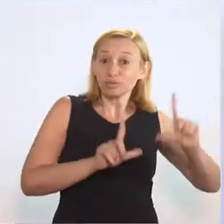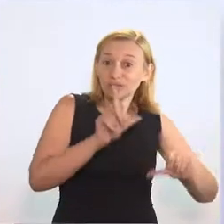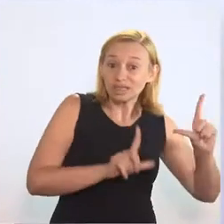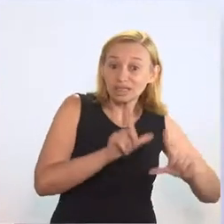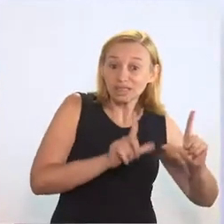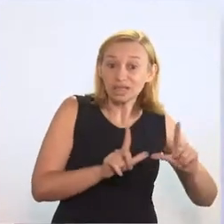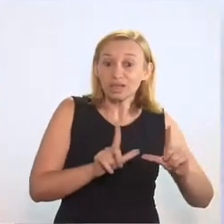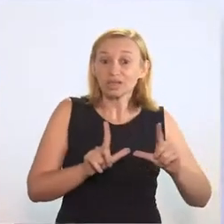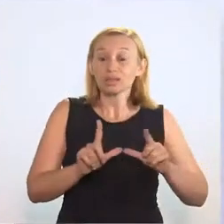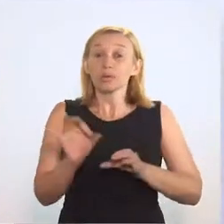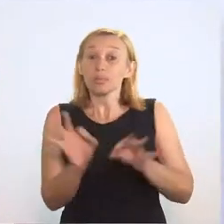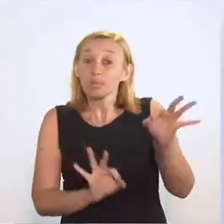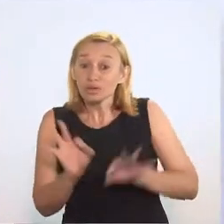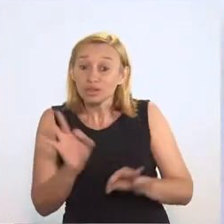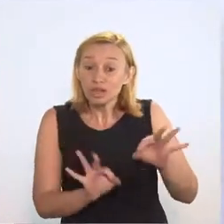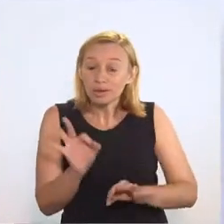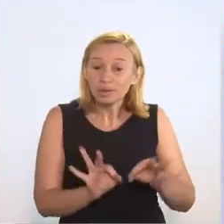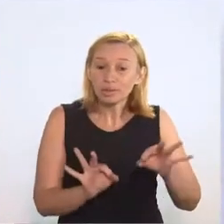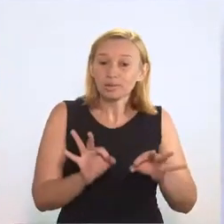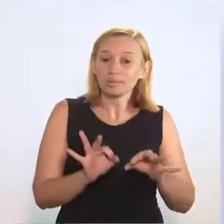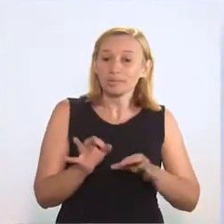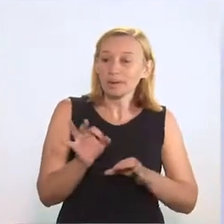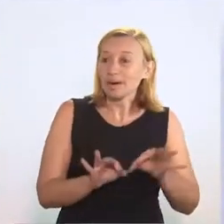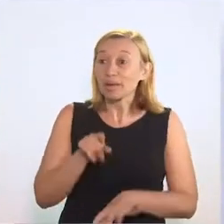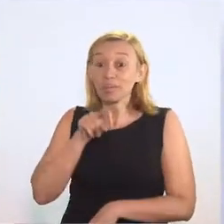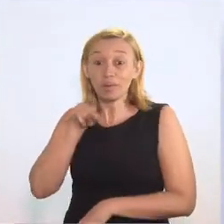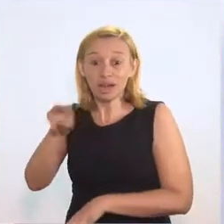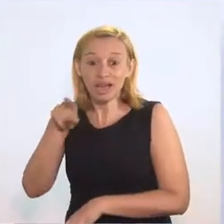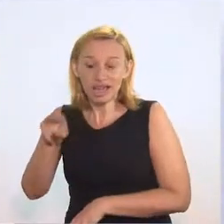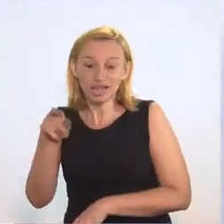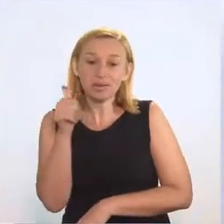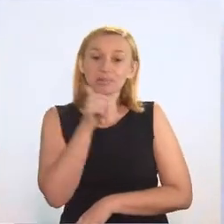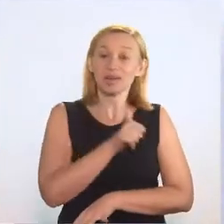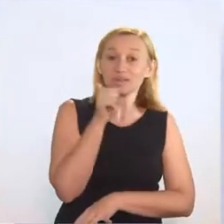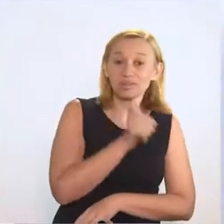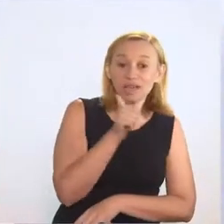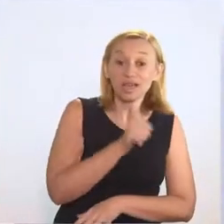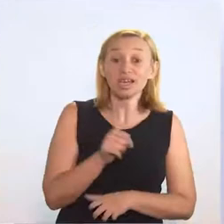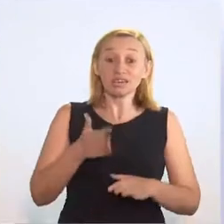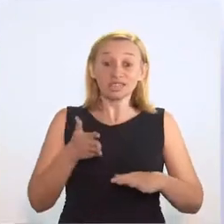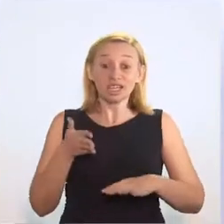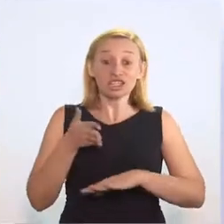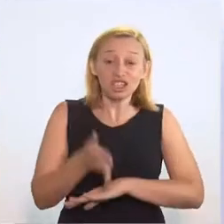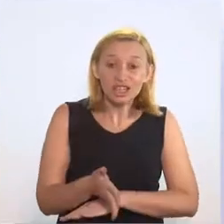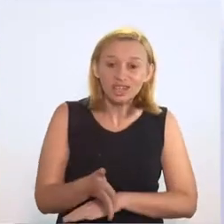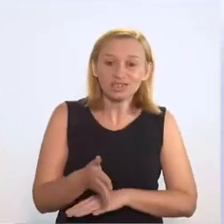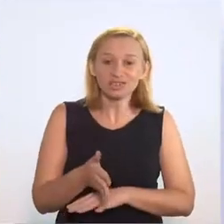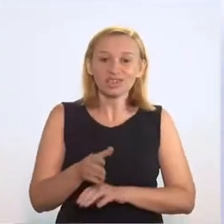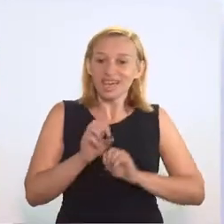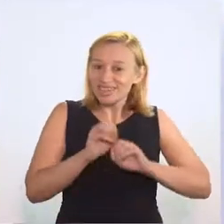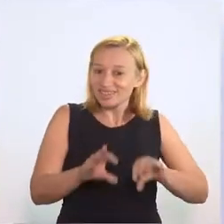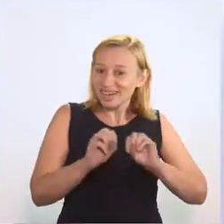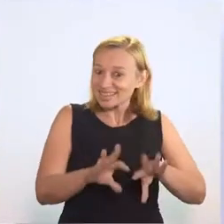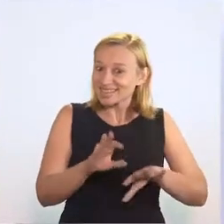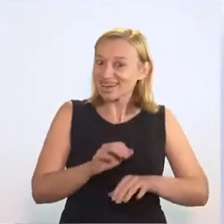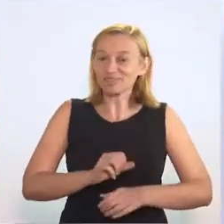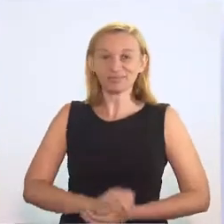de hoje traz projetos idealizados por elas e para elas. Então, prepare-se que está chegando